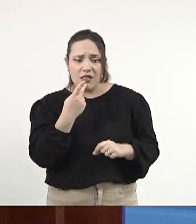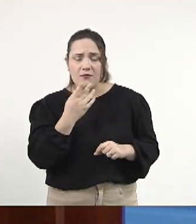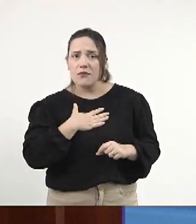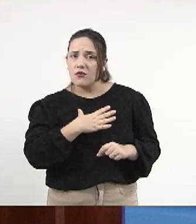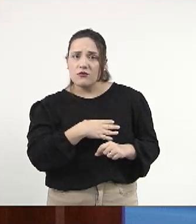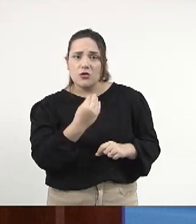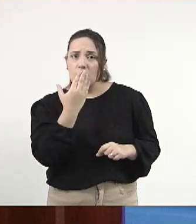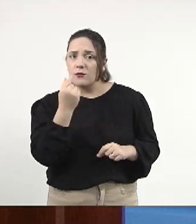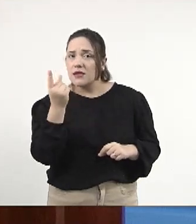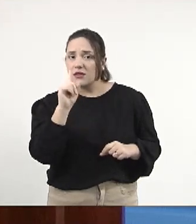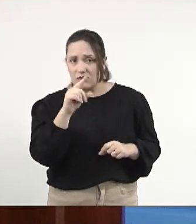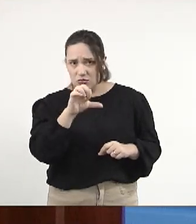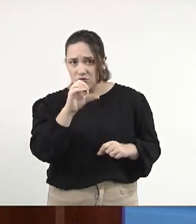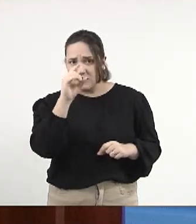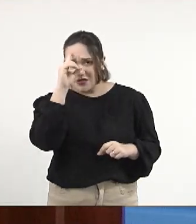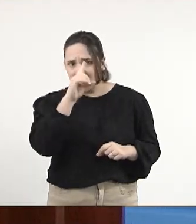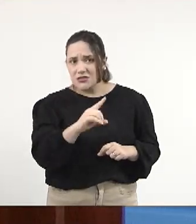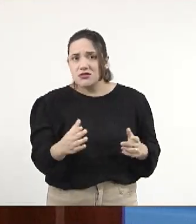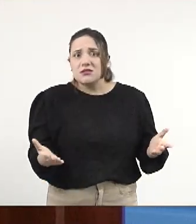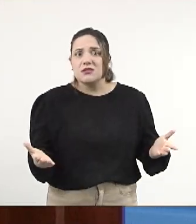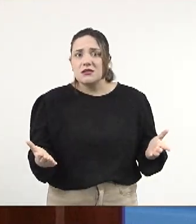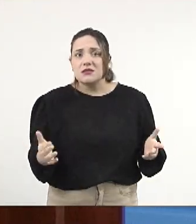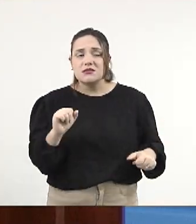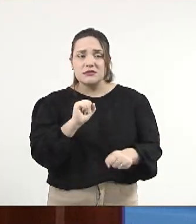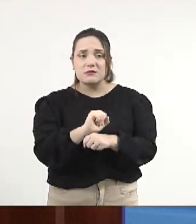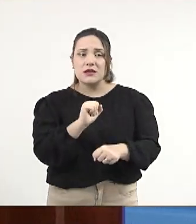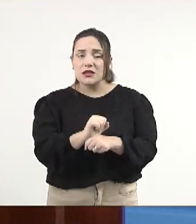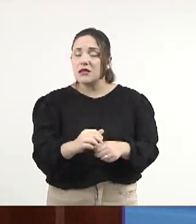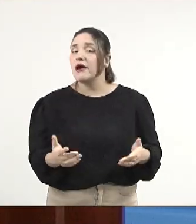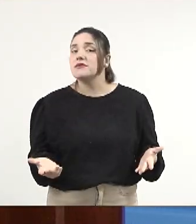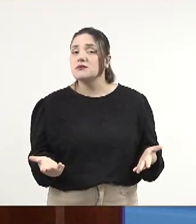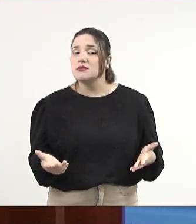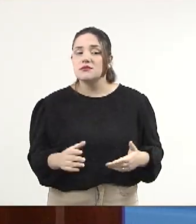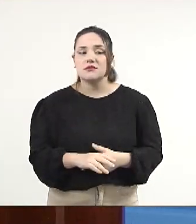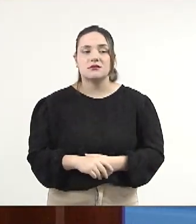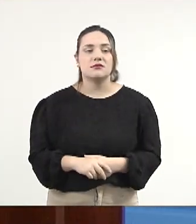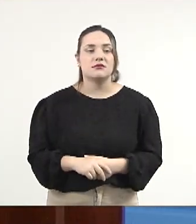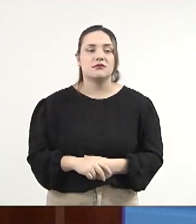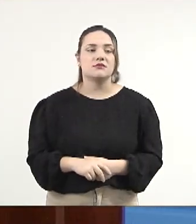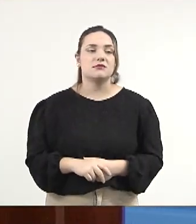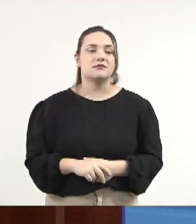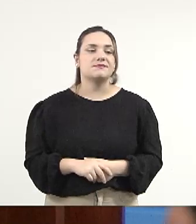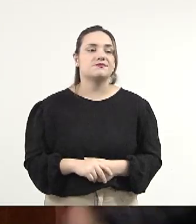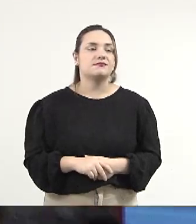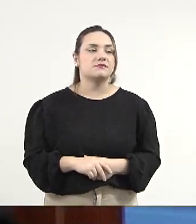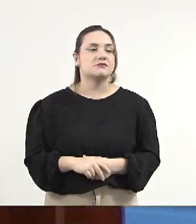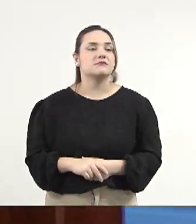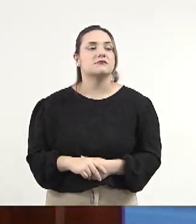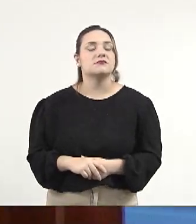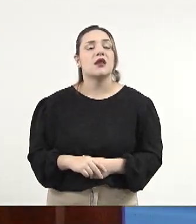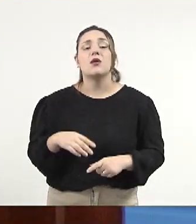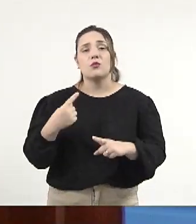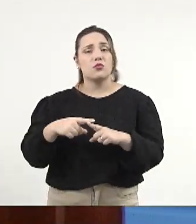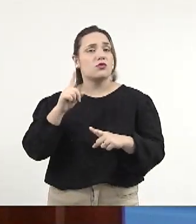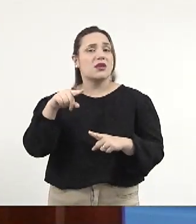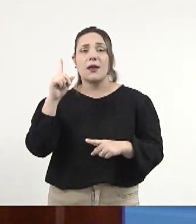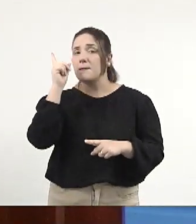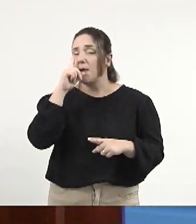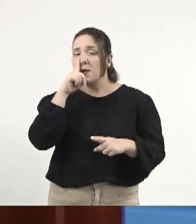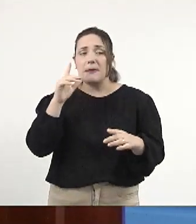sem comer 90 dias esperando esse alimento chegar, porque são mães